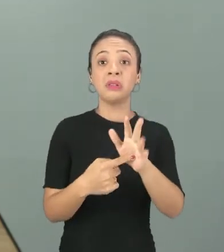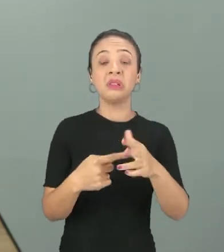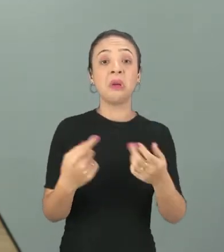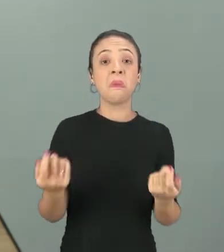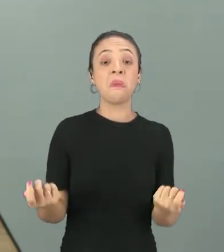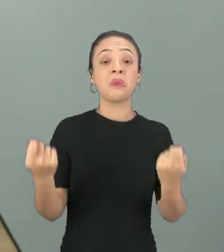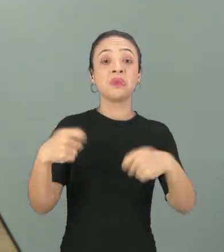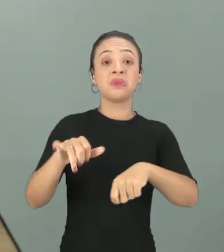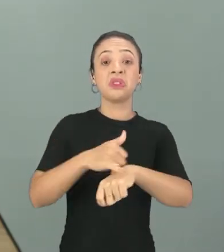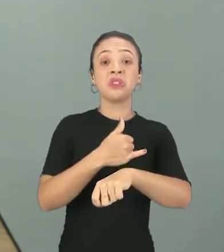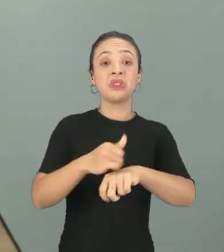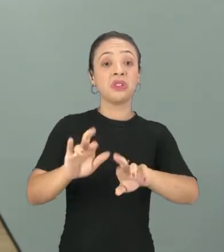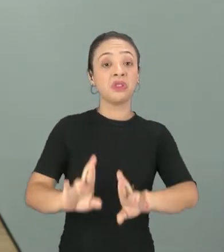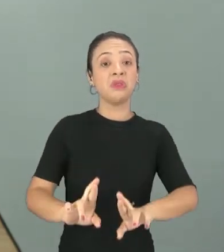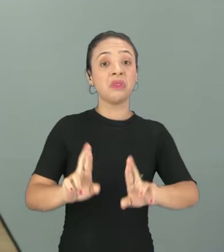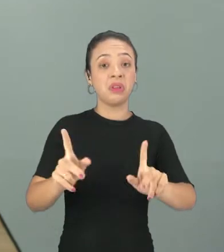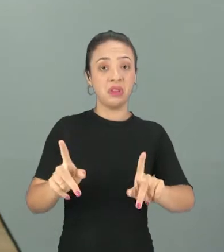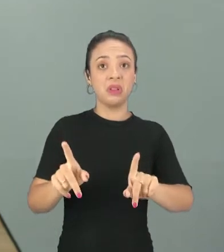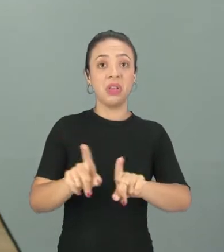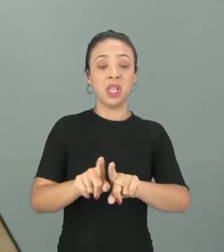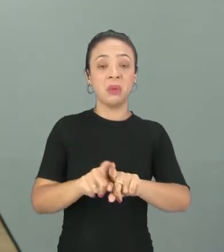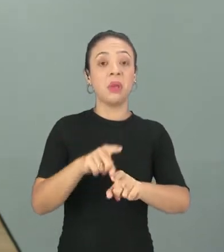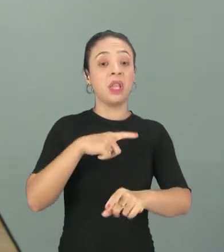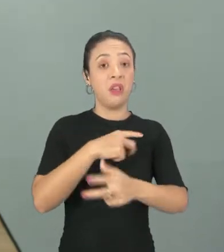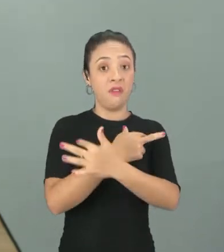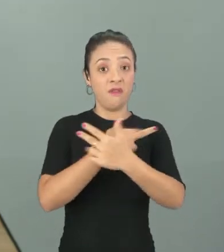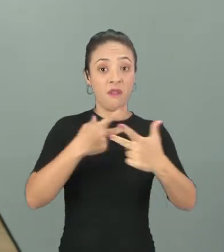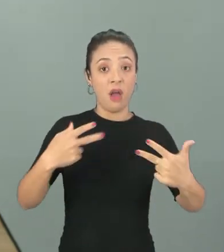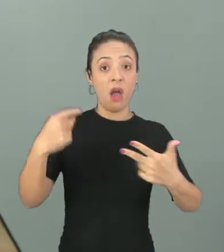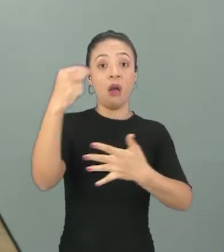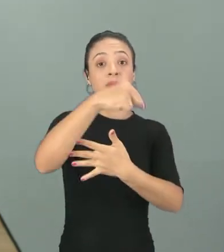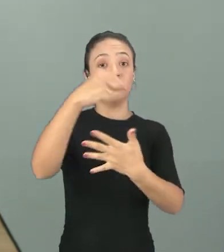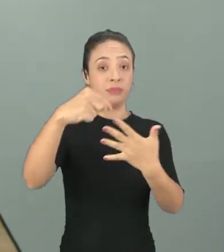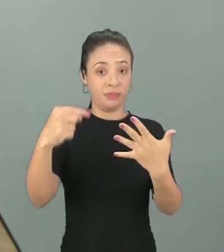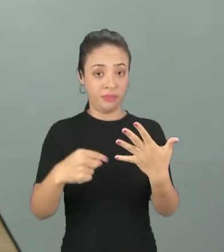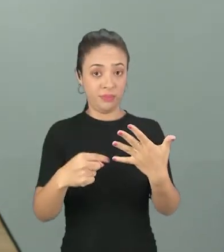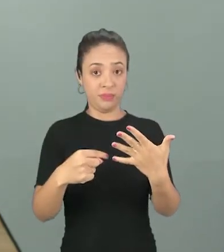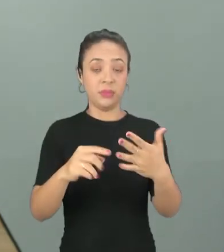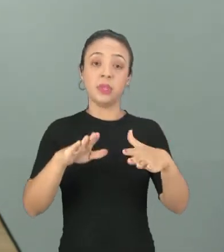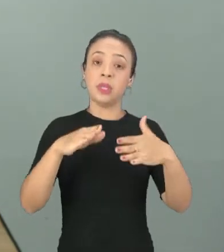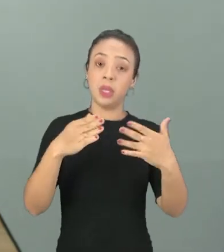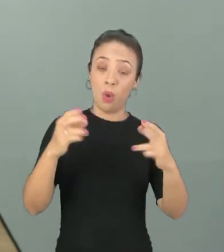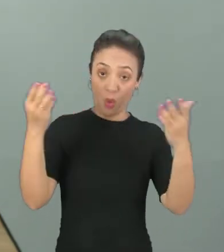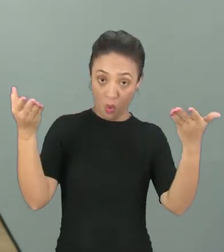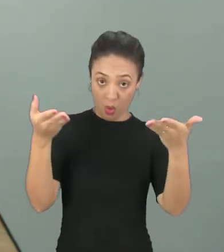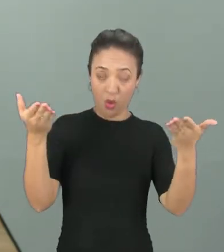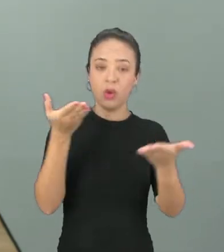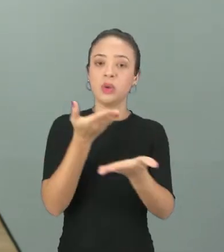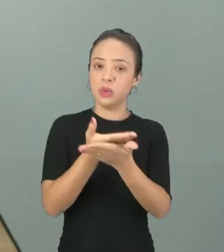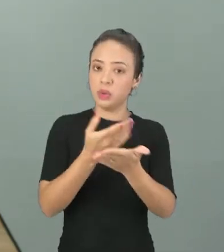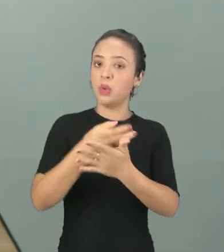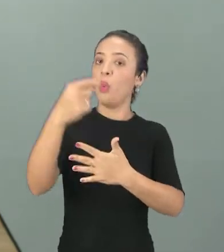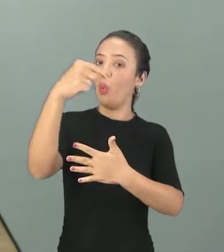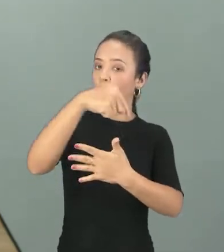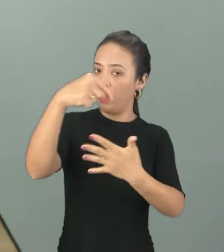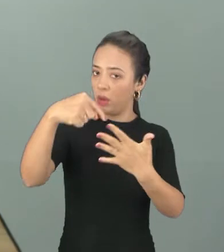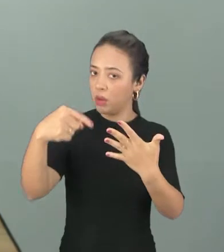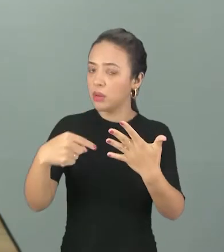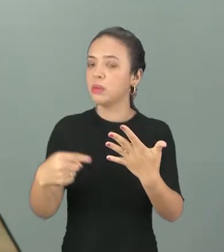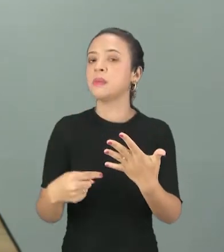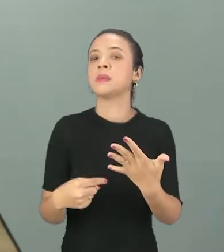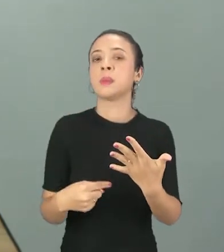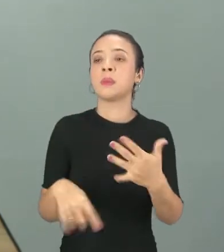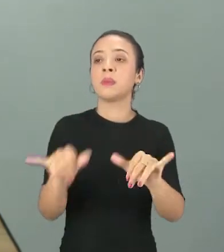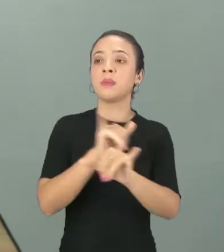várias formas e são formadas por alguns elementos. E é exatamente sobre isso que nós vamos estudar hoje,